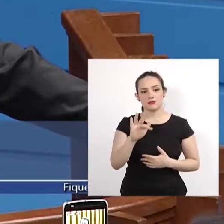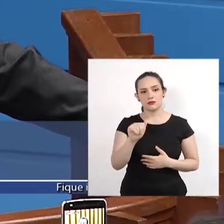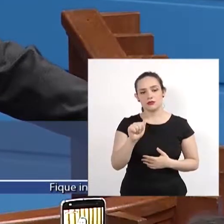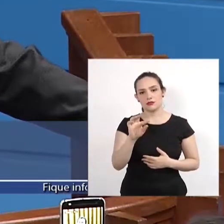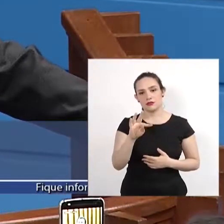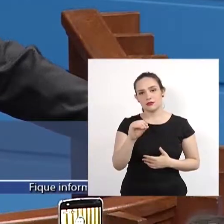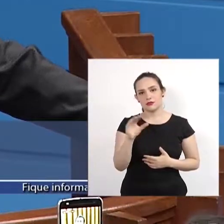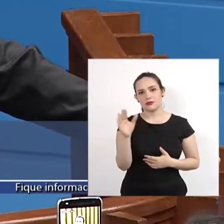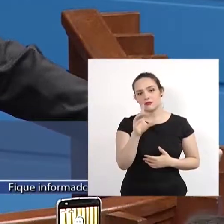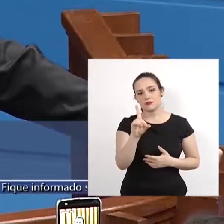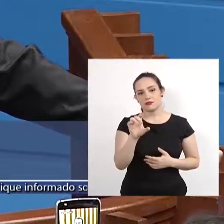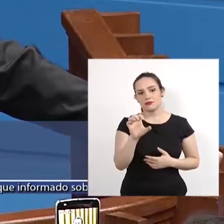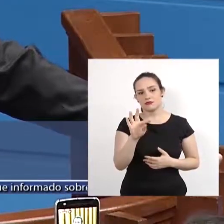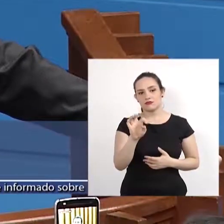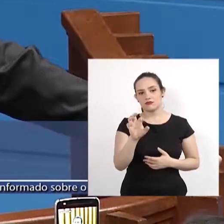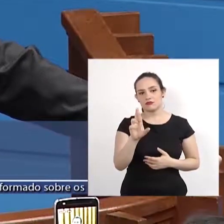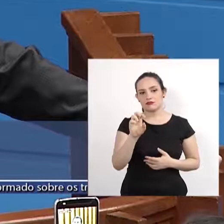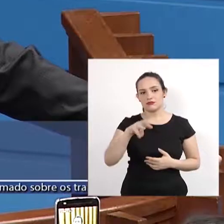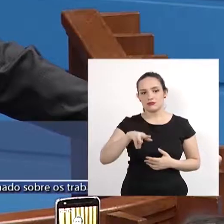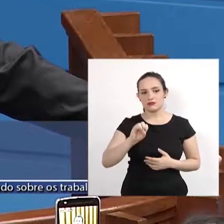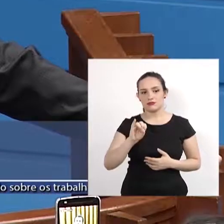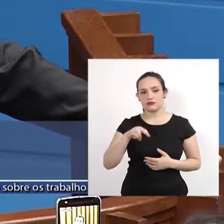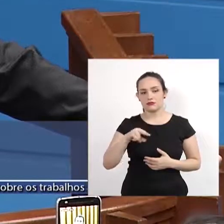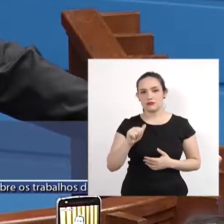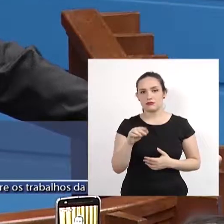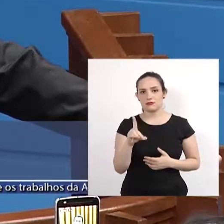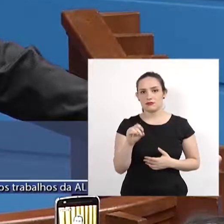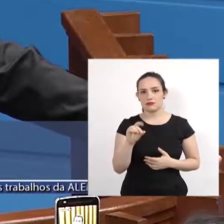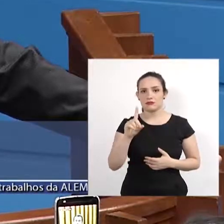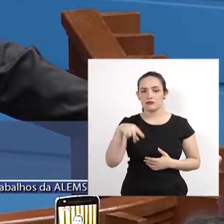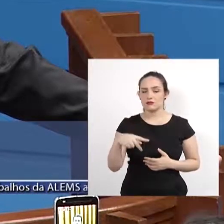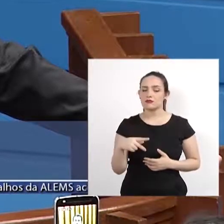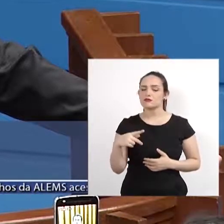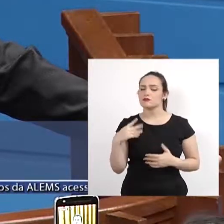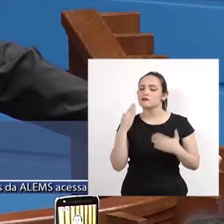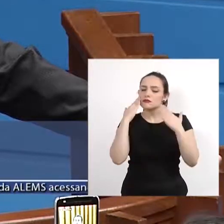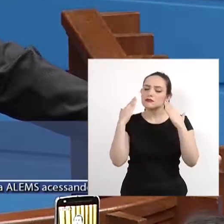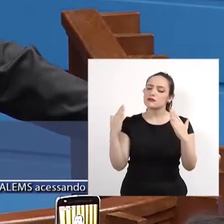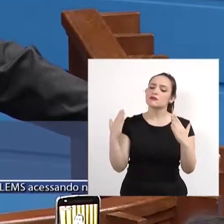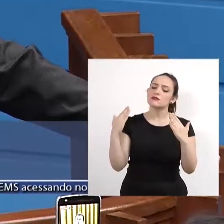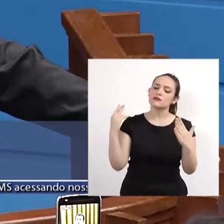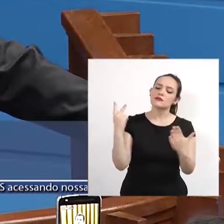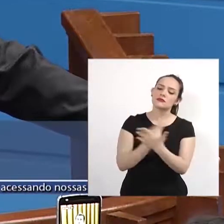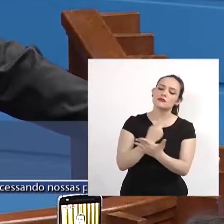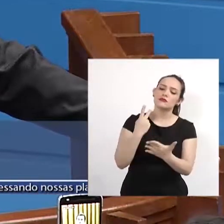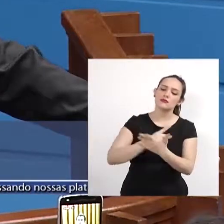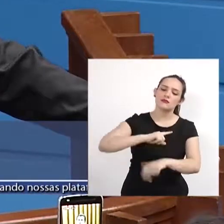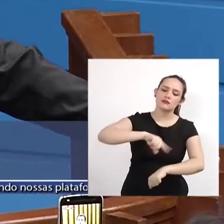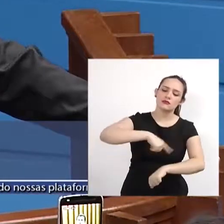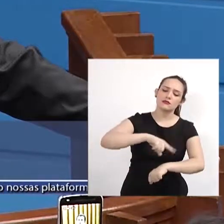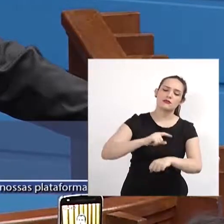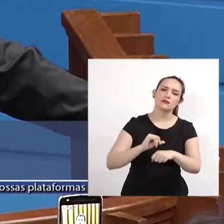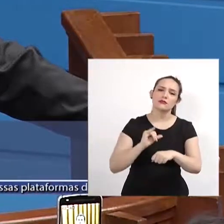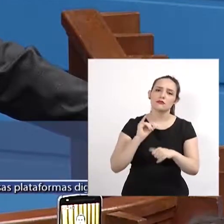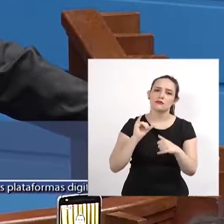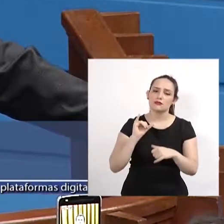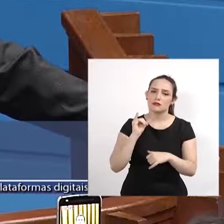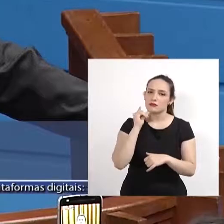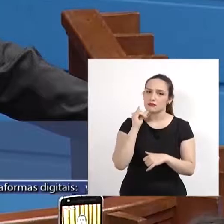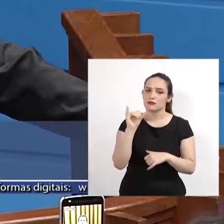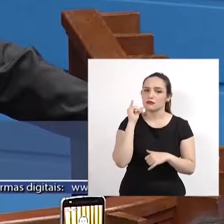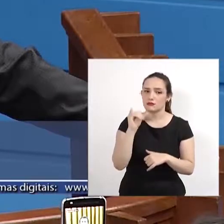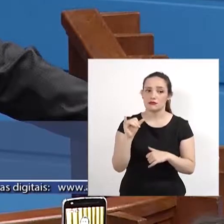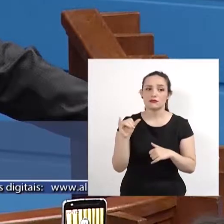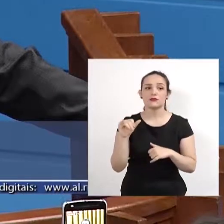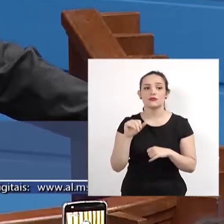justamente as suspeitas de irregularidades nas medições de energia, nós teremos